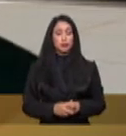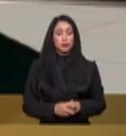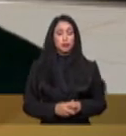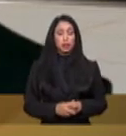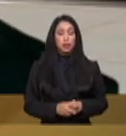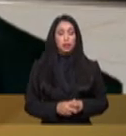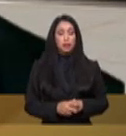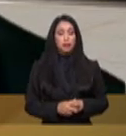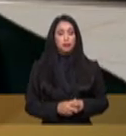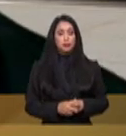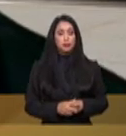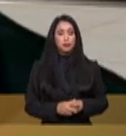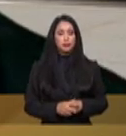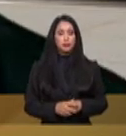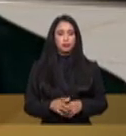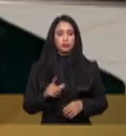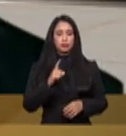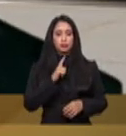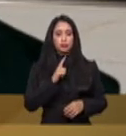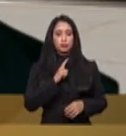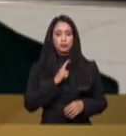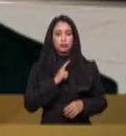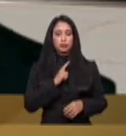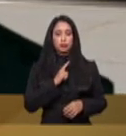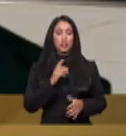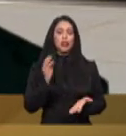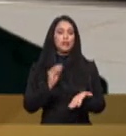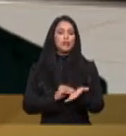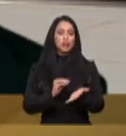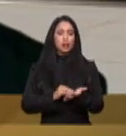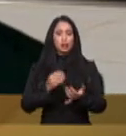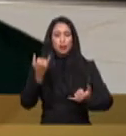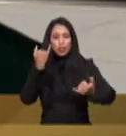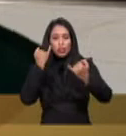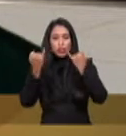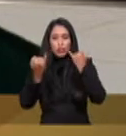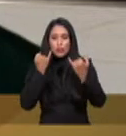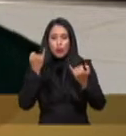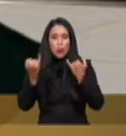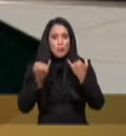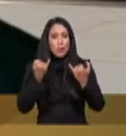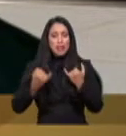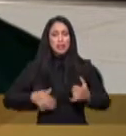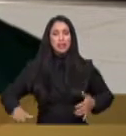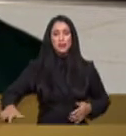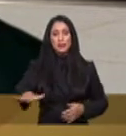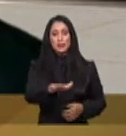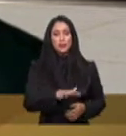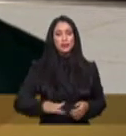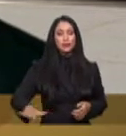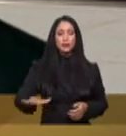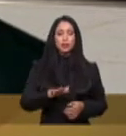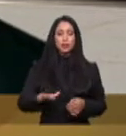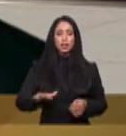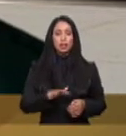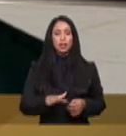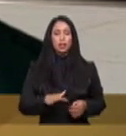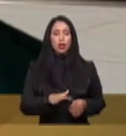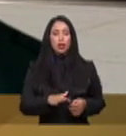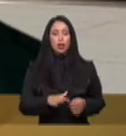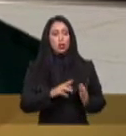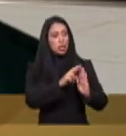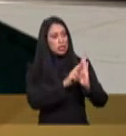Constitui um epítome da prevalência da desinformação em massa sobre o respeito às regras do